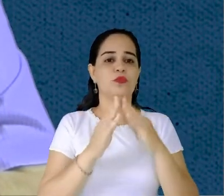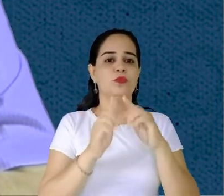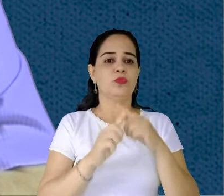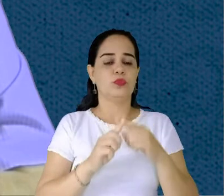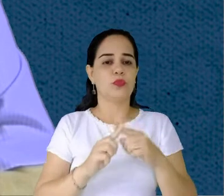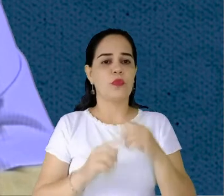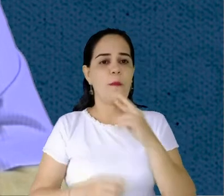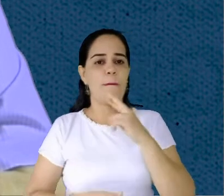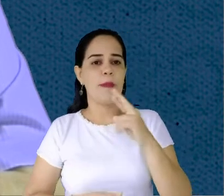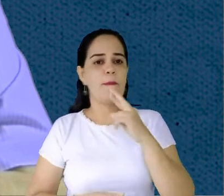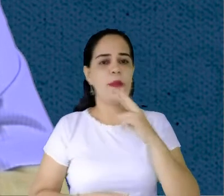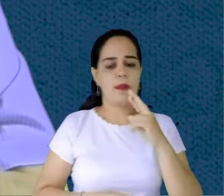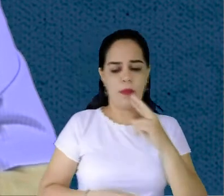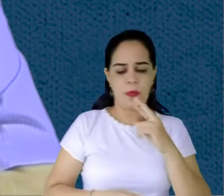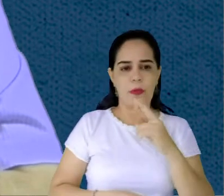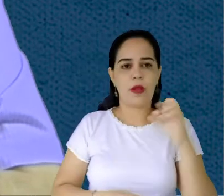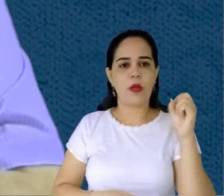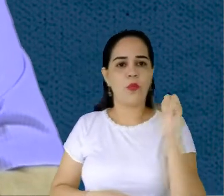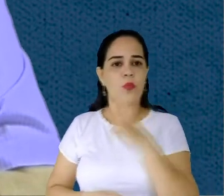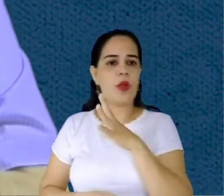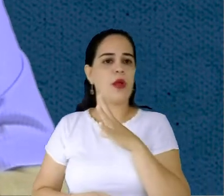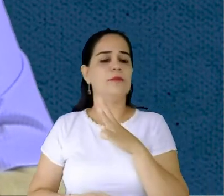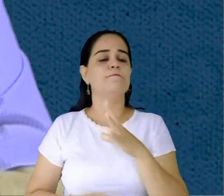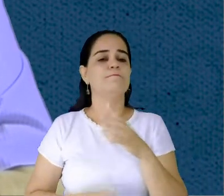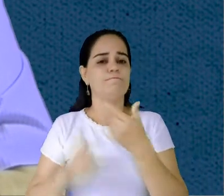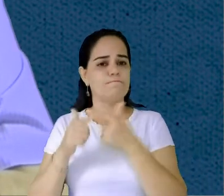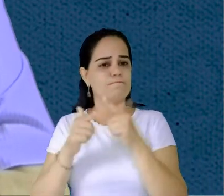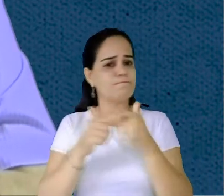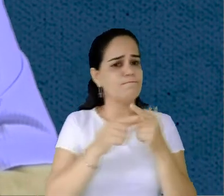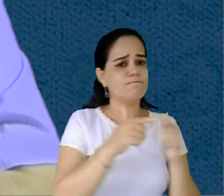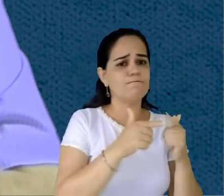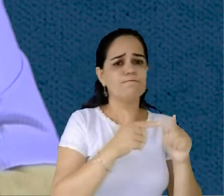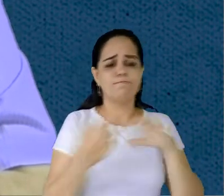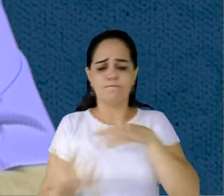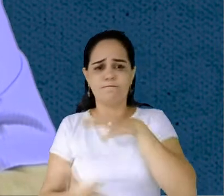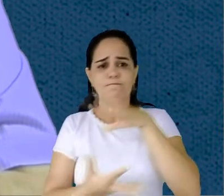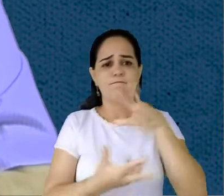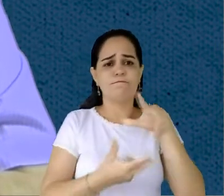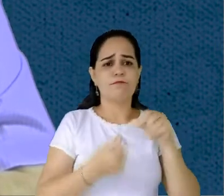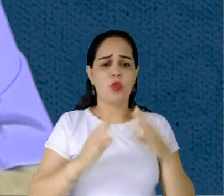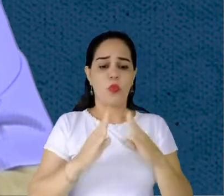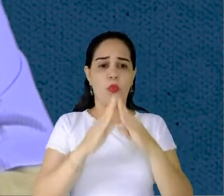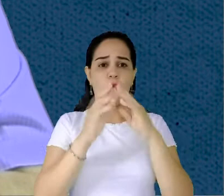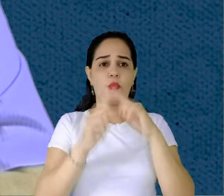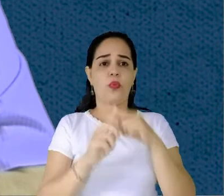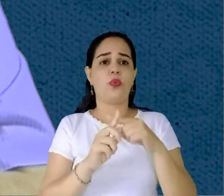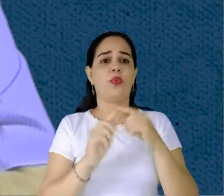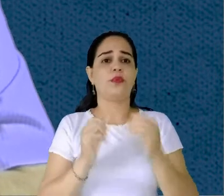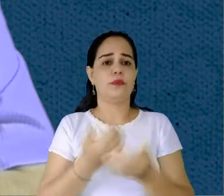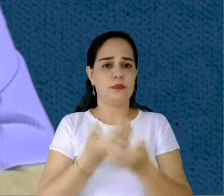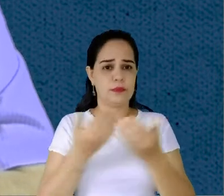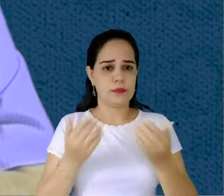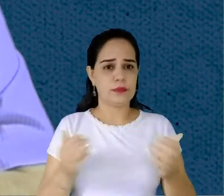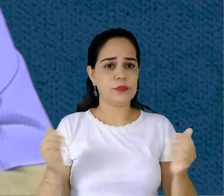na própria igreja. Tá? Vai dando respostas novas a todos os desafios que aparecem na história da